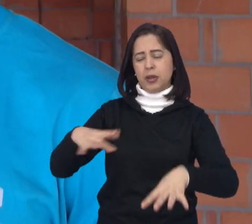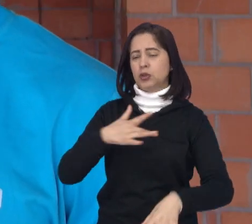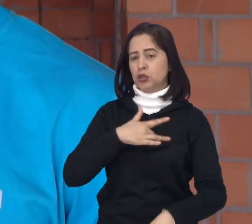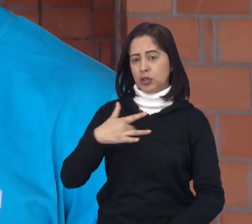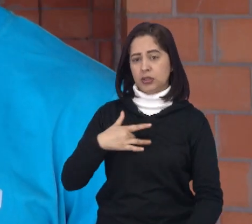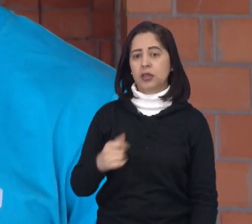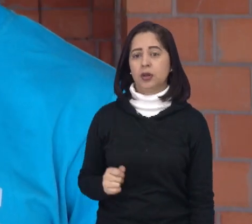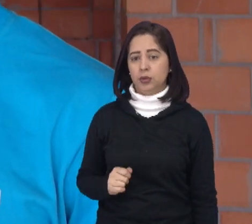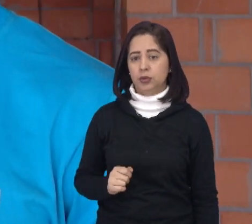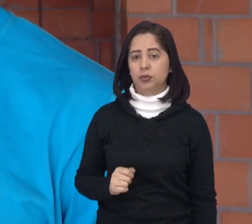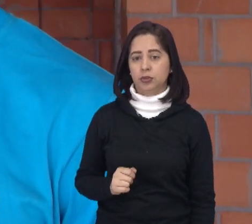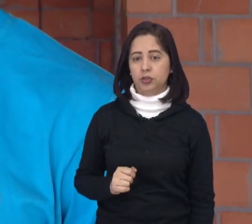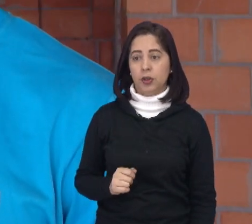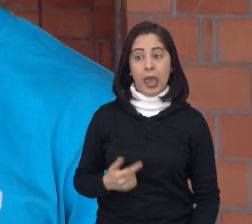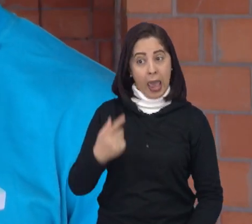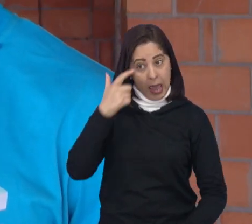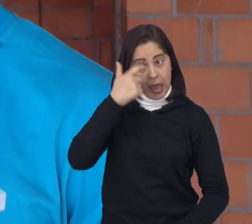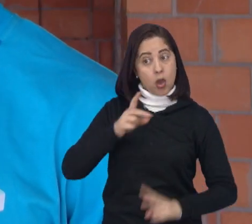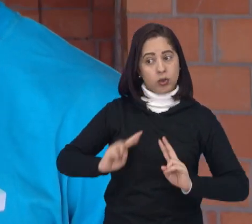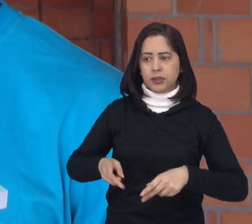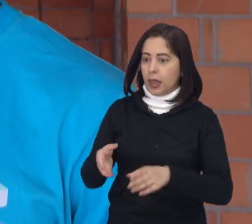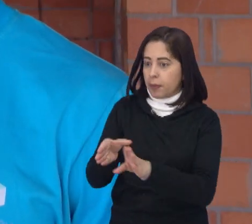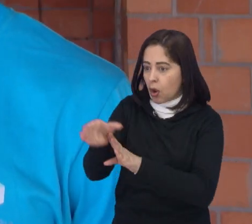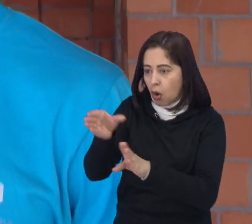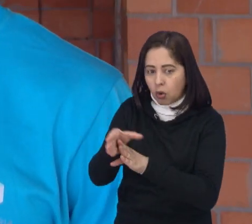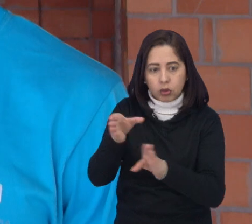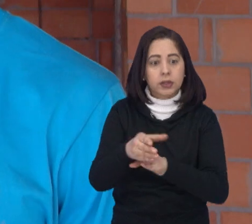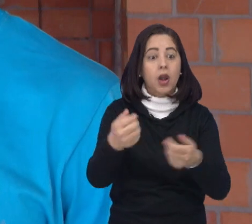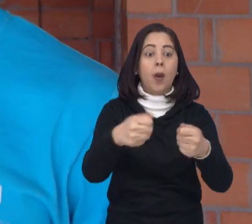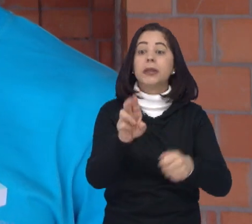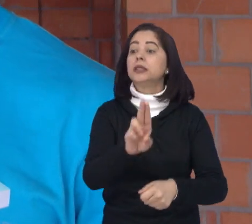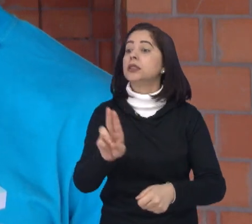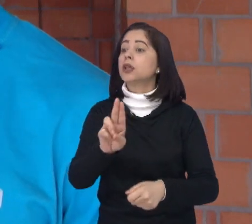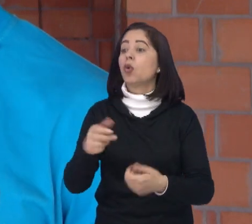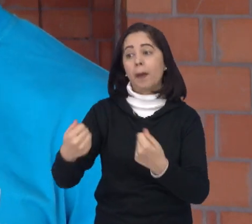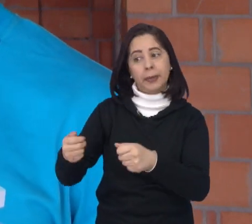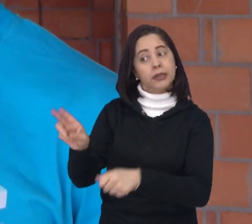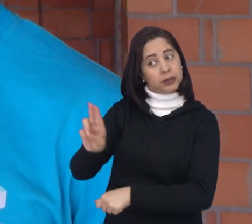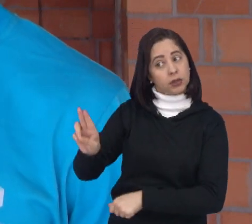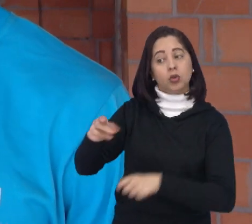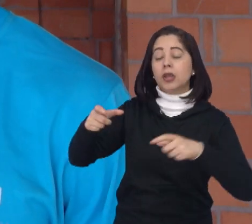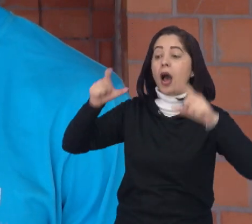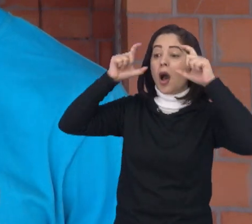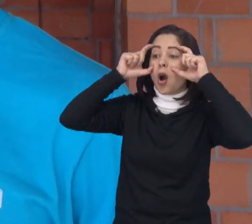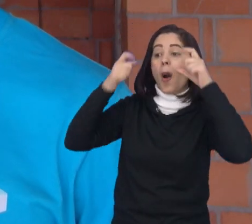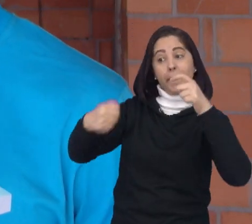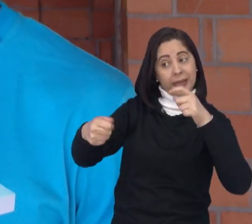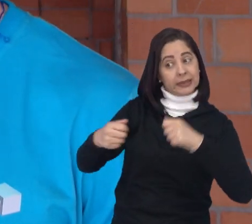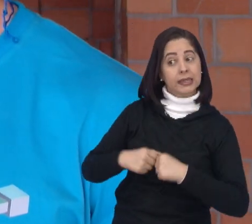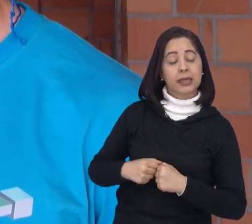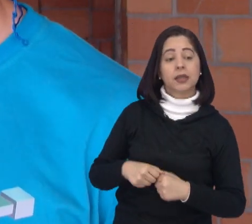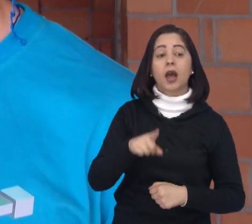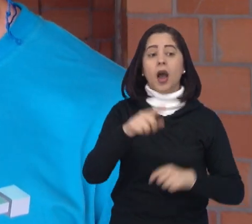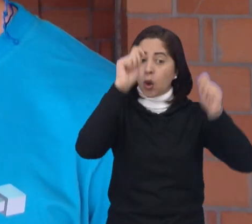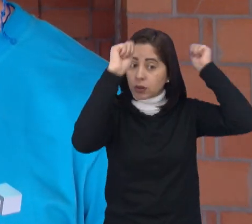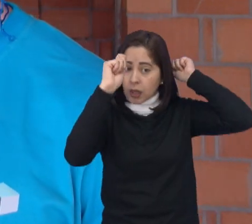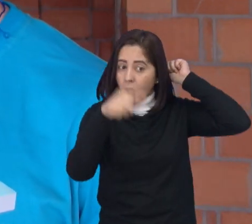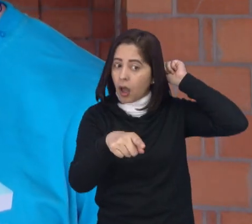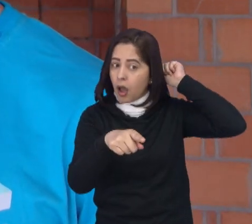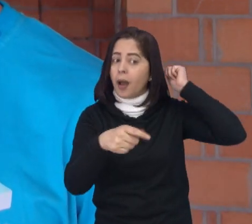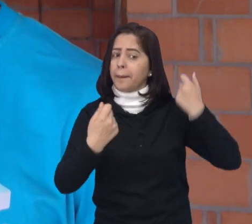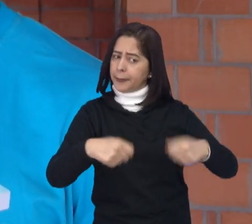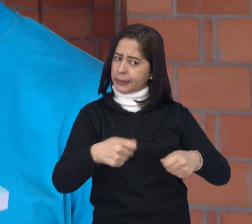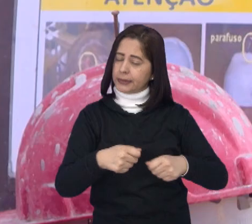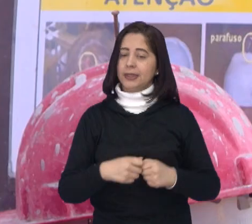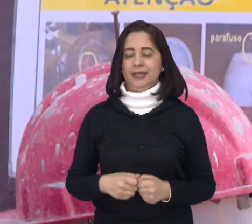como sempre, oriento os nossos ajudantes mesmo para usar o protetor, usar óculos, para não acontecer nenhum tipo de imprevisto